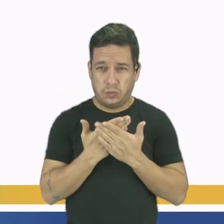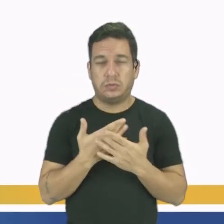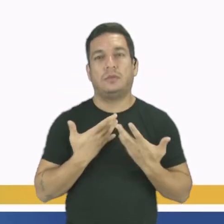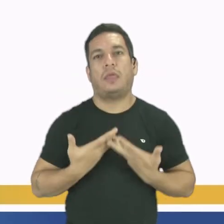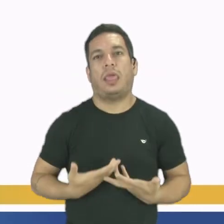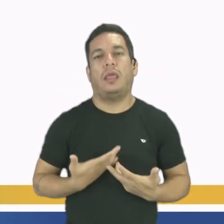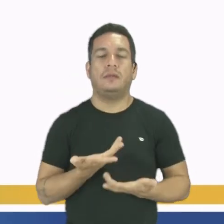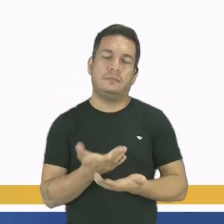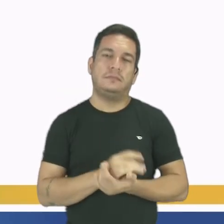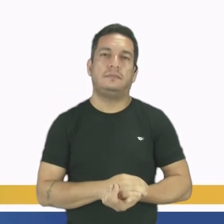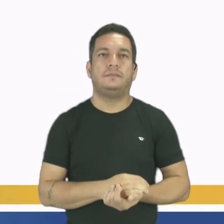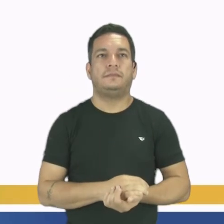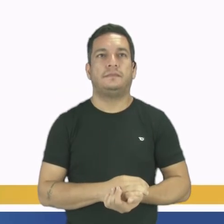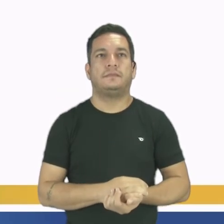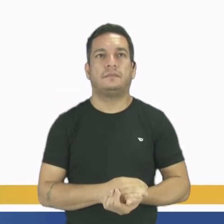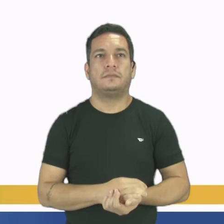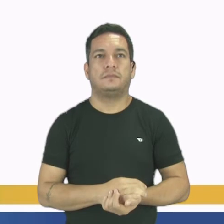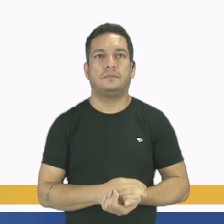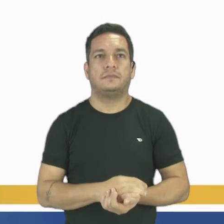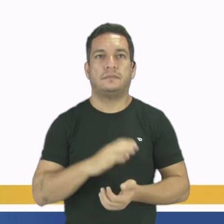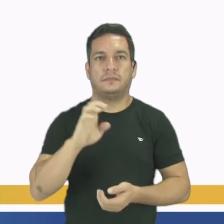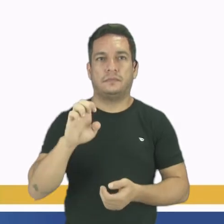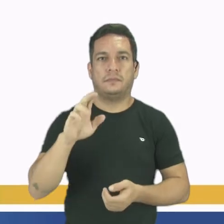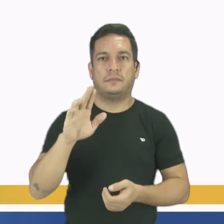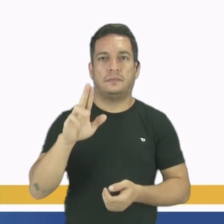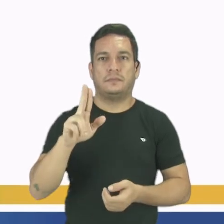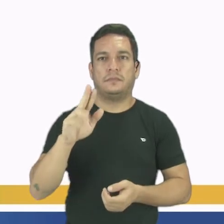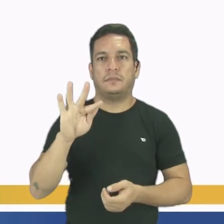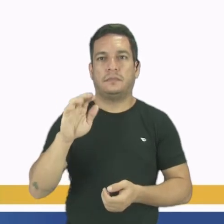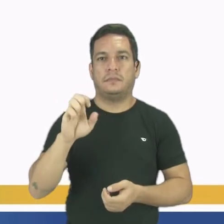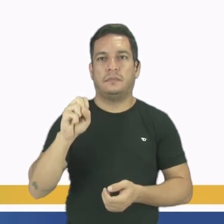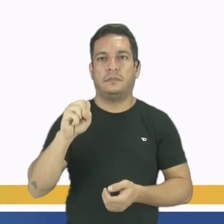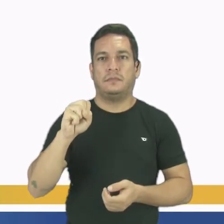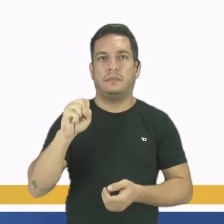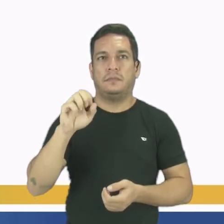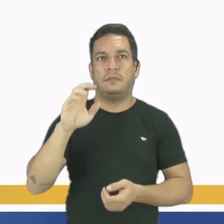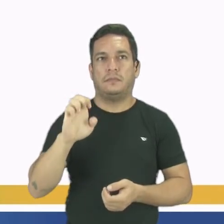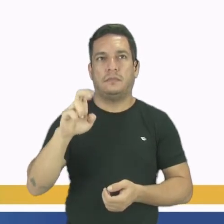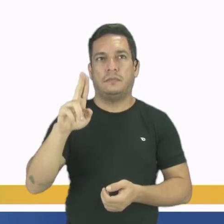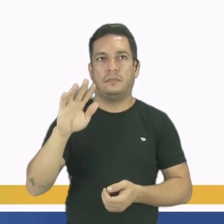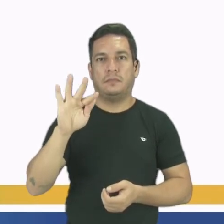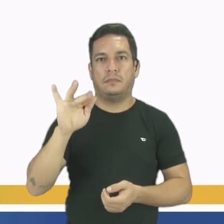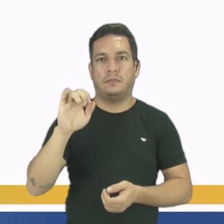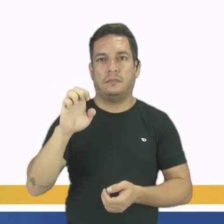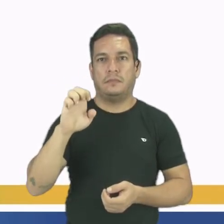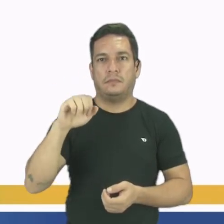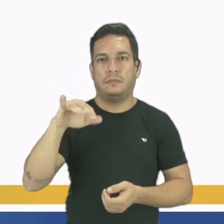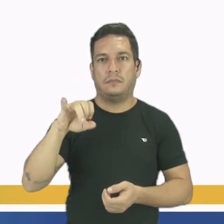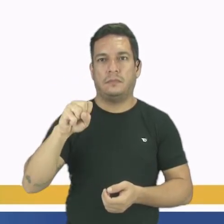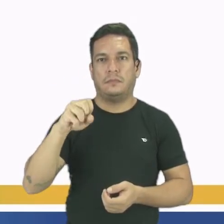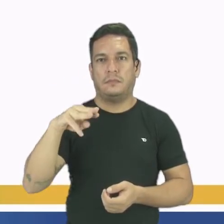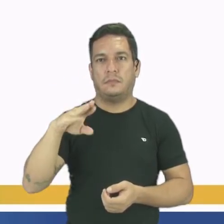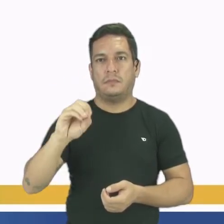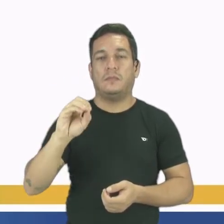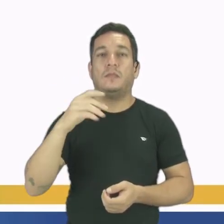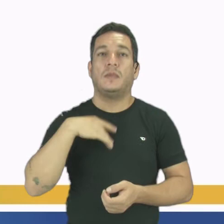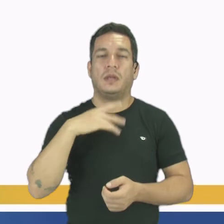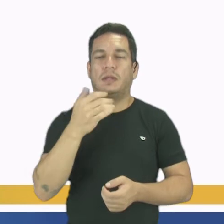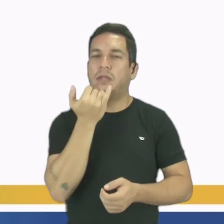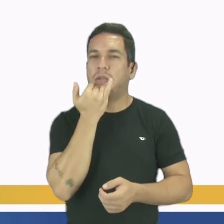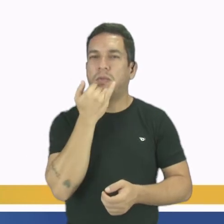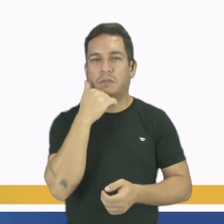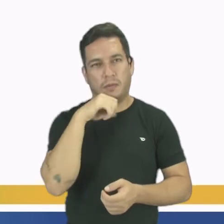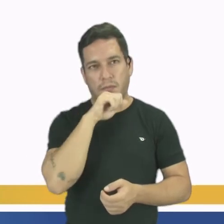cansado. Seguindo. Eufemismo. Isso aqui a gente usa sempre para dar desculpa para a mãe, né? Quando a gente